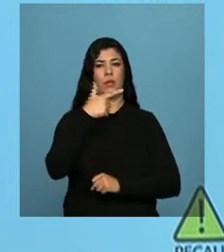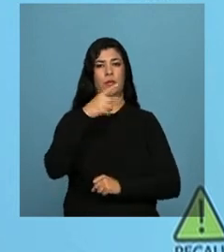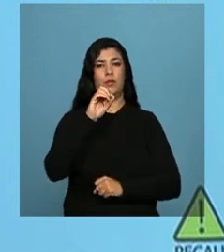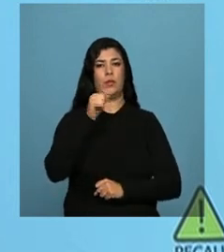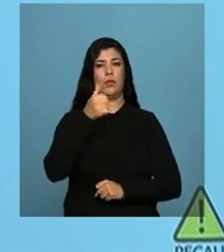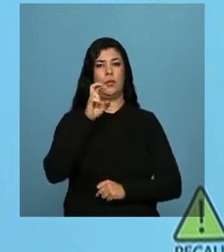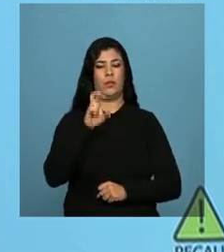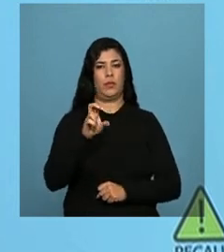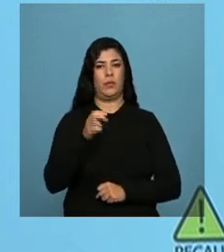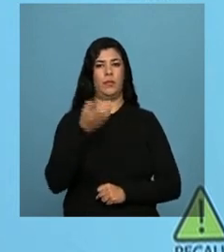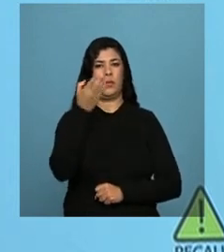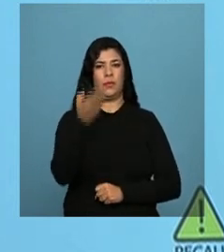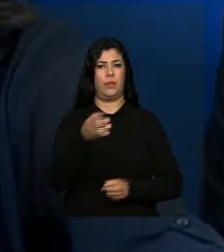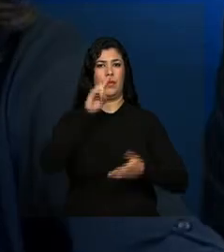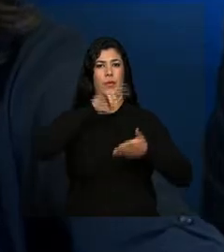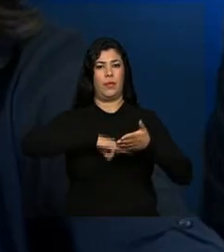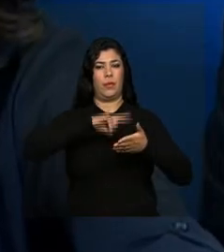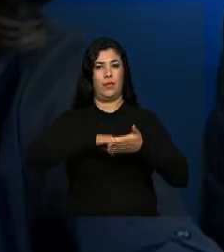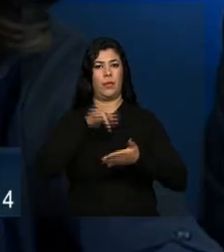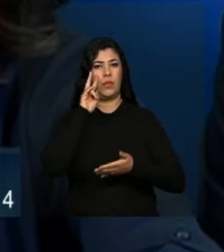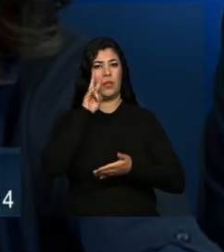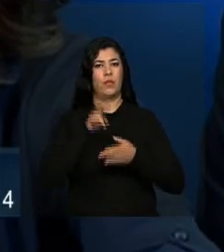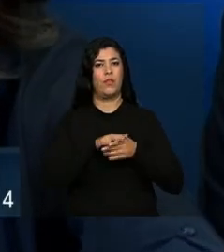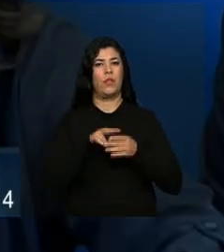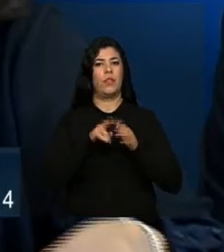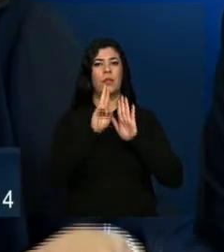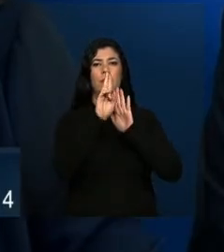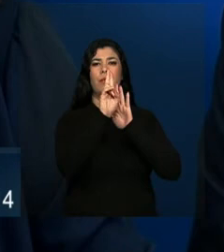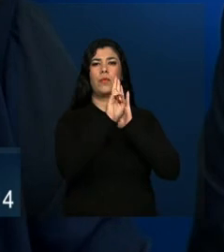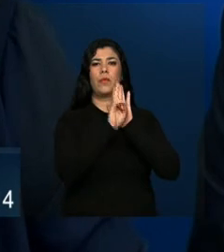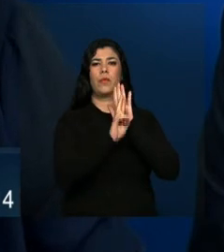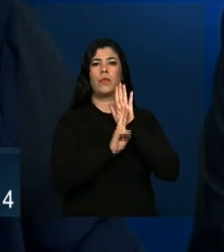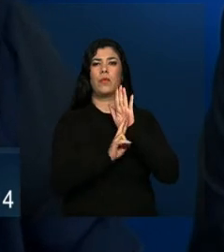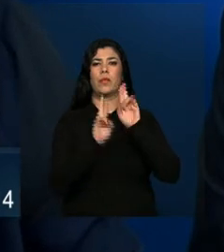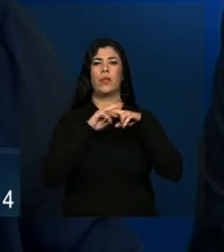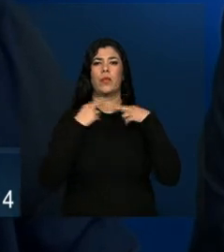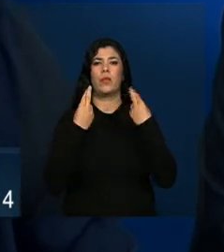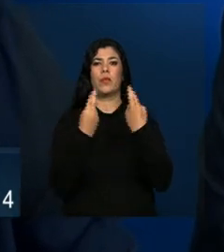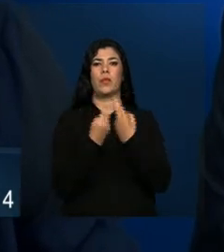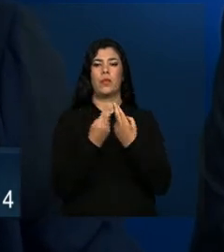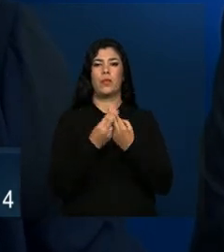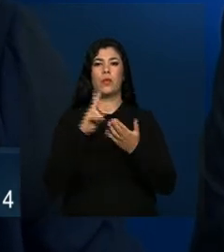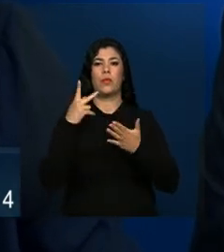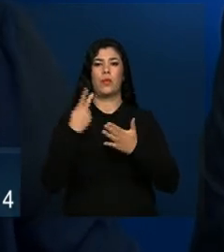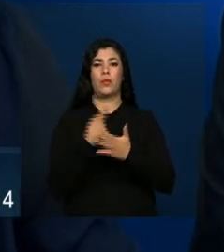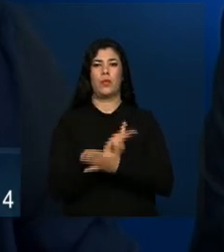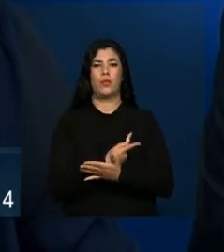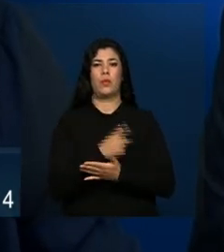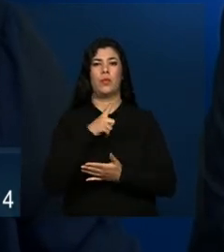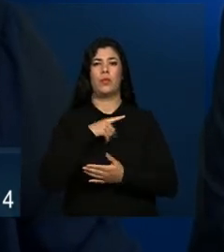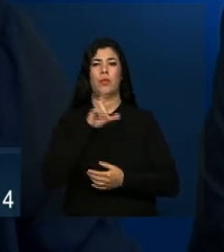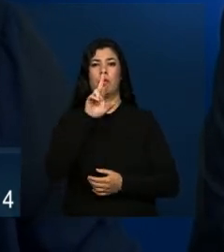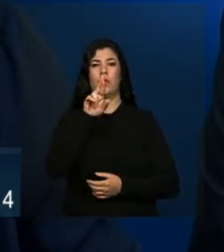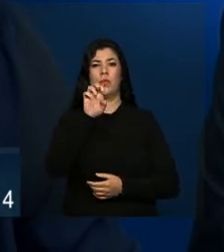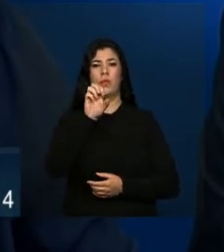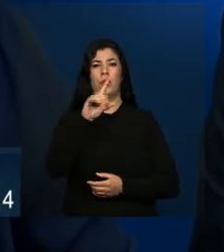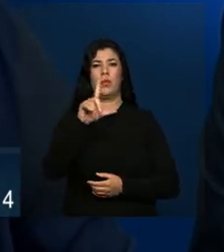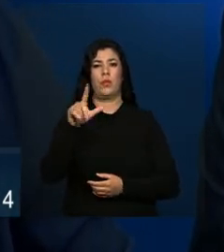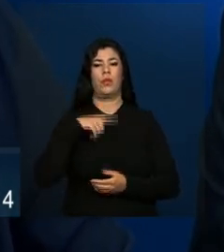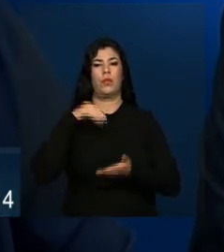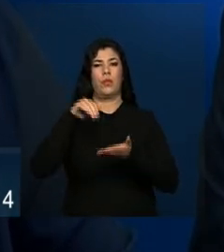e vocês vão ver várias reuniões reunião de várias informações dos recose do trabalho da secretaria em